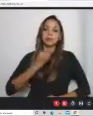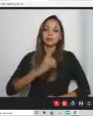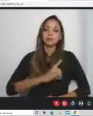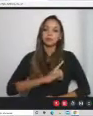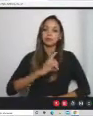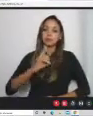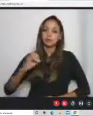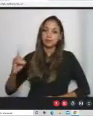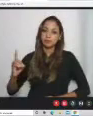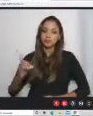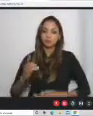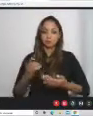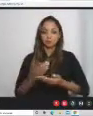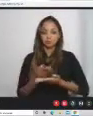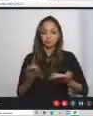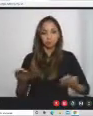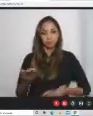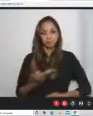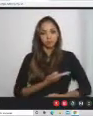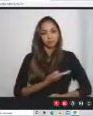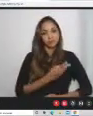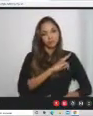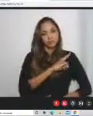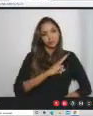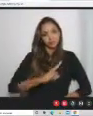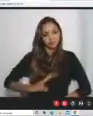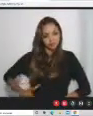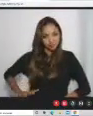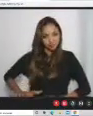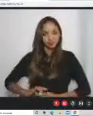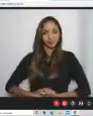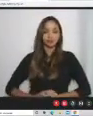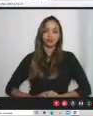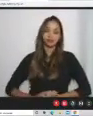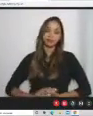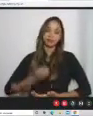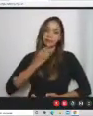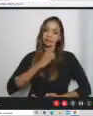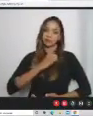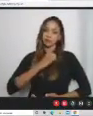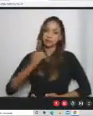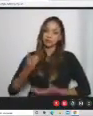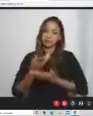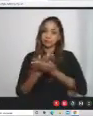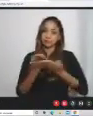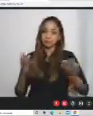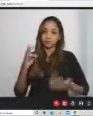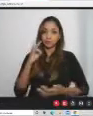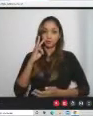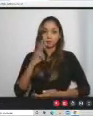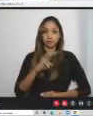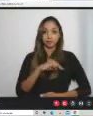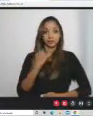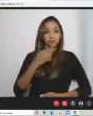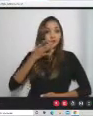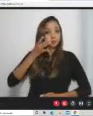os nobres colegas vereadores. Bom dia a todos que nos assistem aqui de forma presencial e de forma